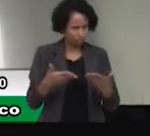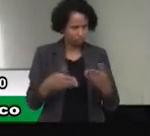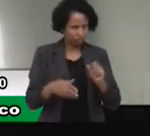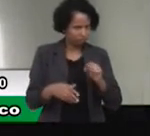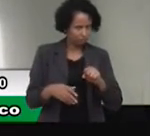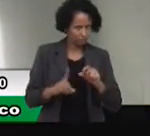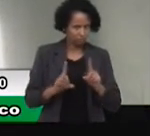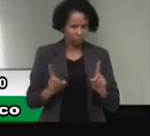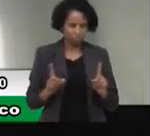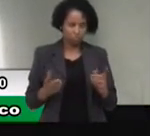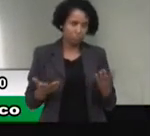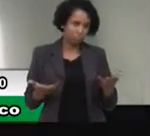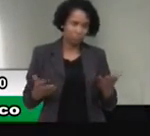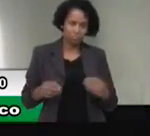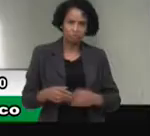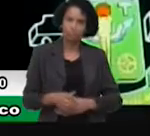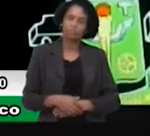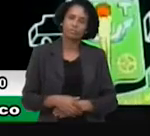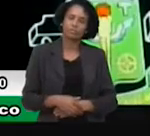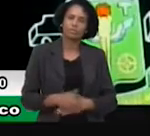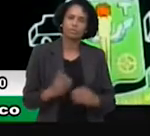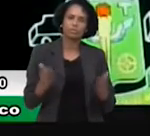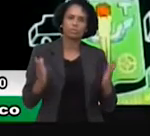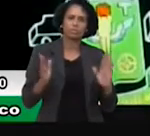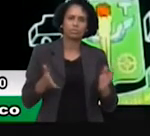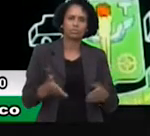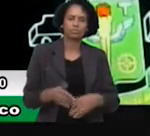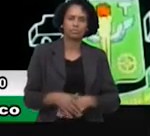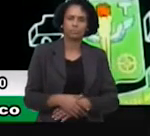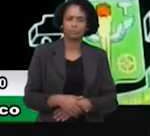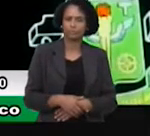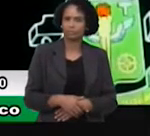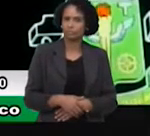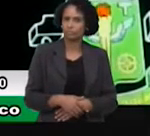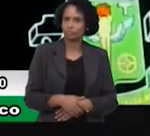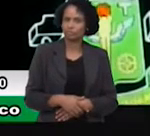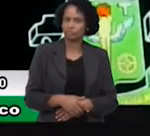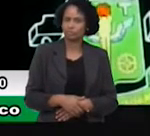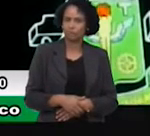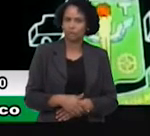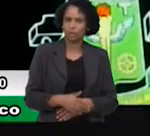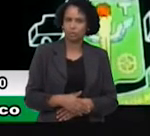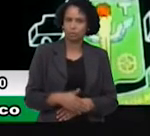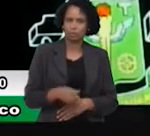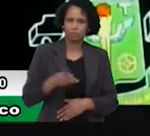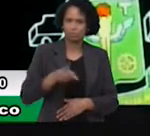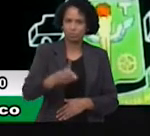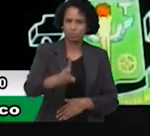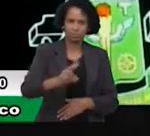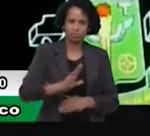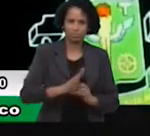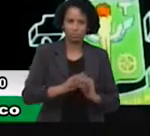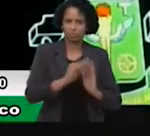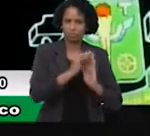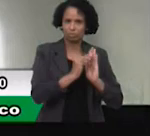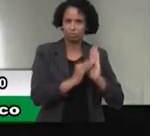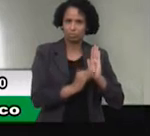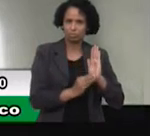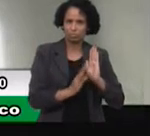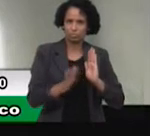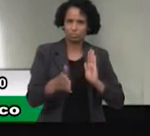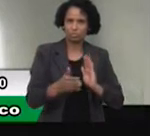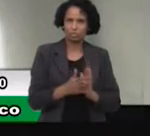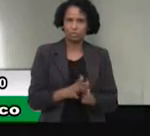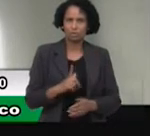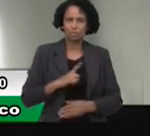já incorporou. Já. Agora é só o... Então, seguindo a pauta aqui, senhor presidente, o projeto de decreto legislativo